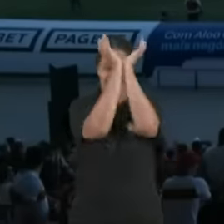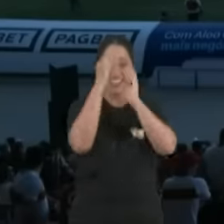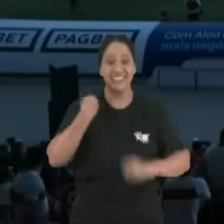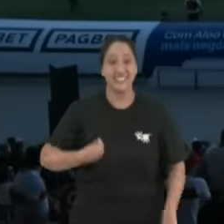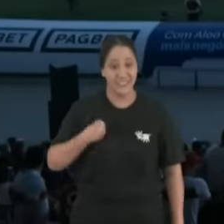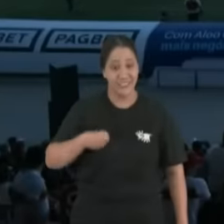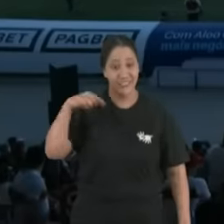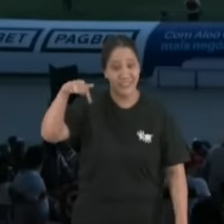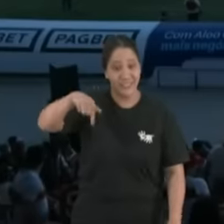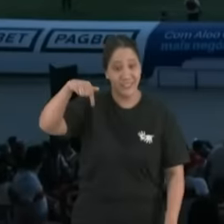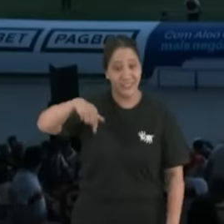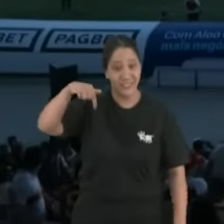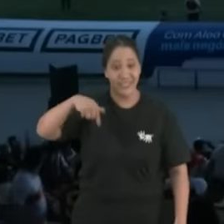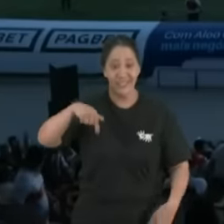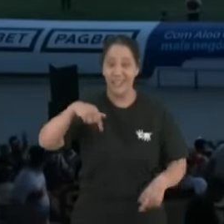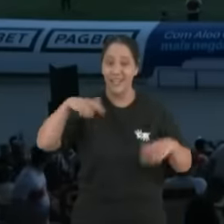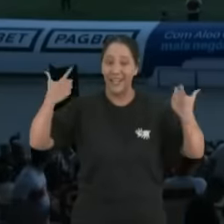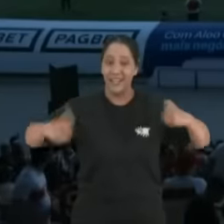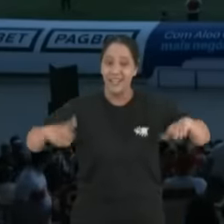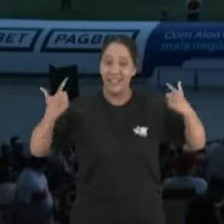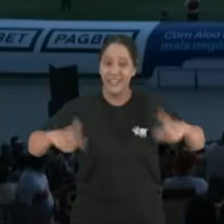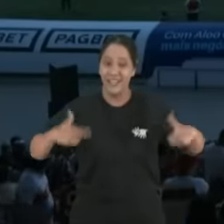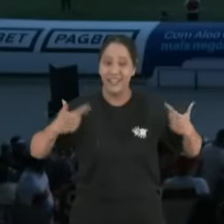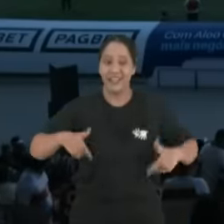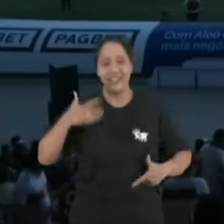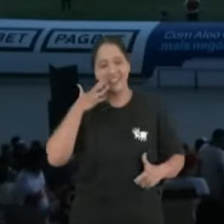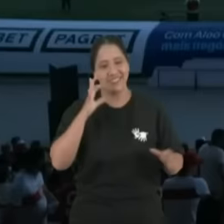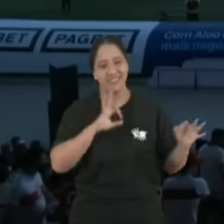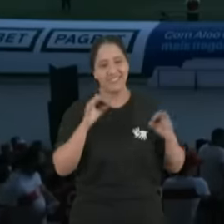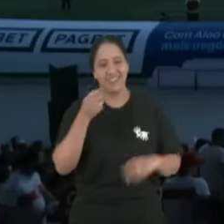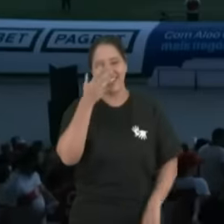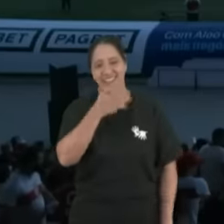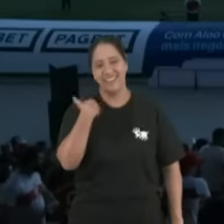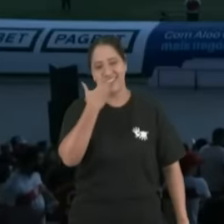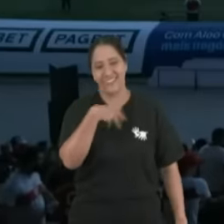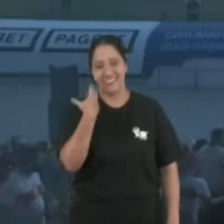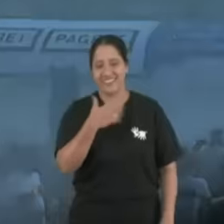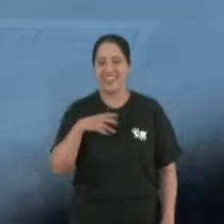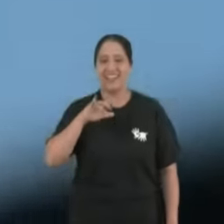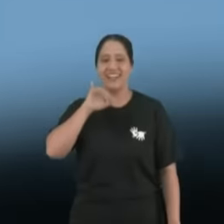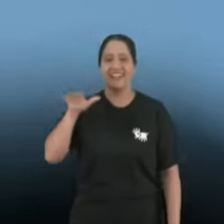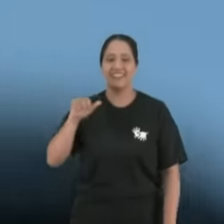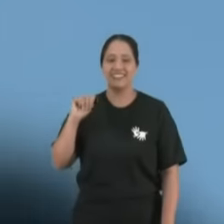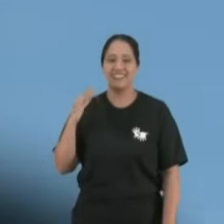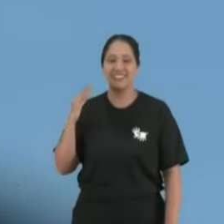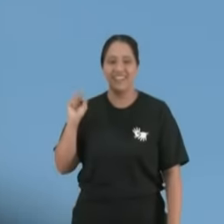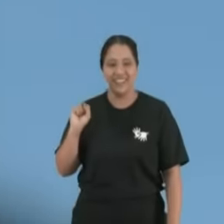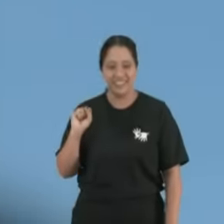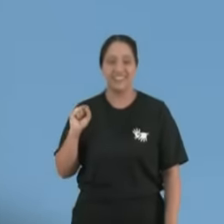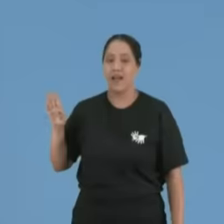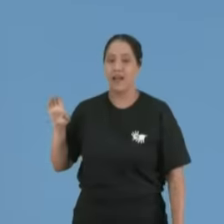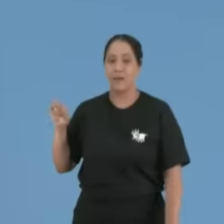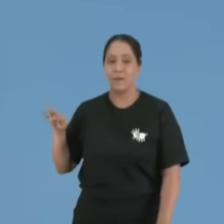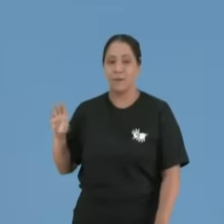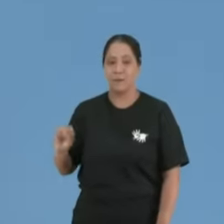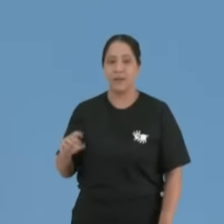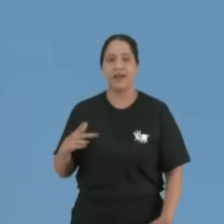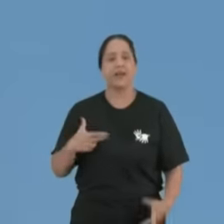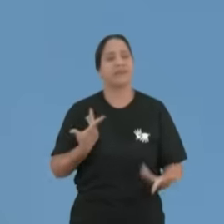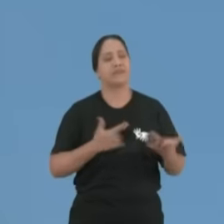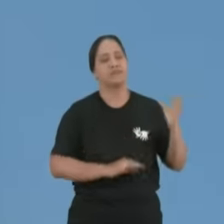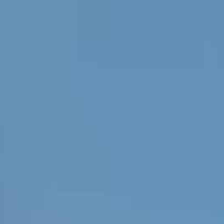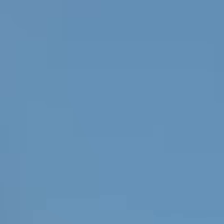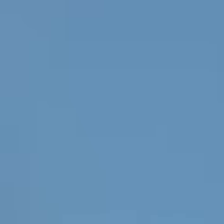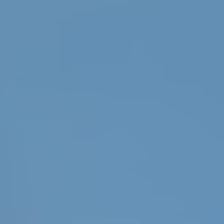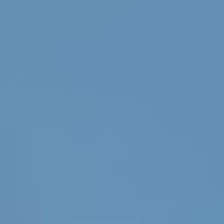no centro do estádio Repelé. Enquanto isso, você vai ouvindo o cantor Jacques Seton. E a gente abraça, rapaz, Alberto, a organização